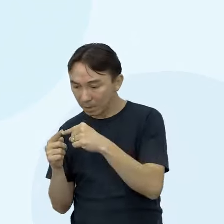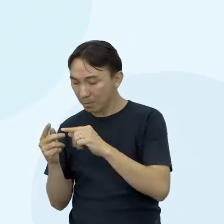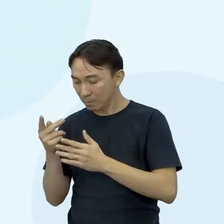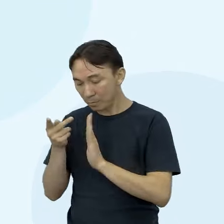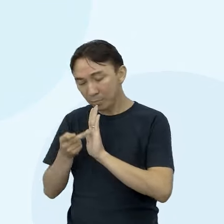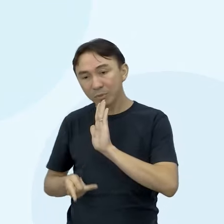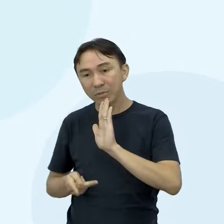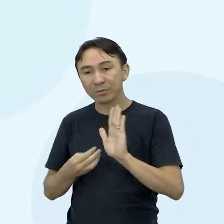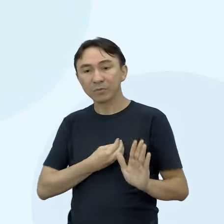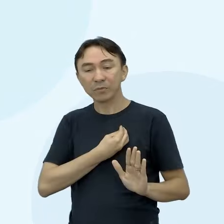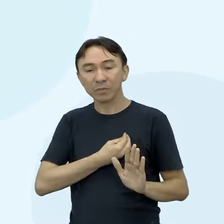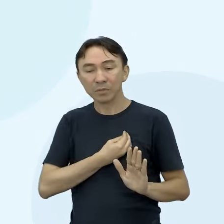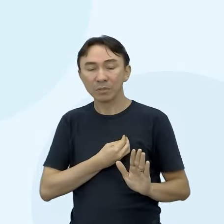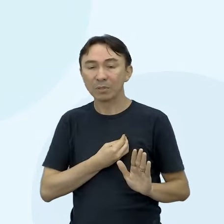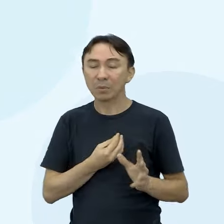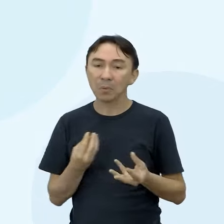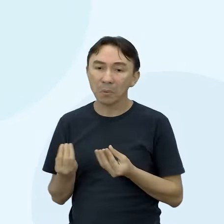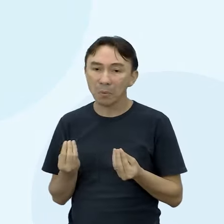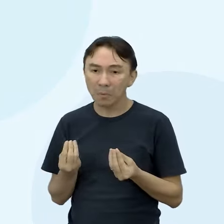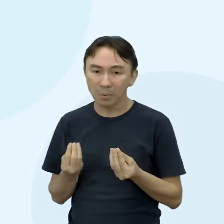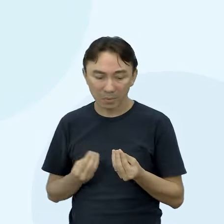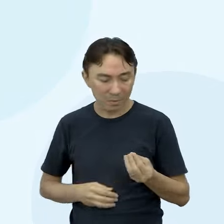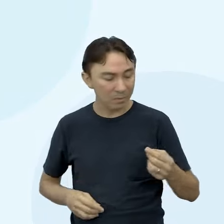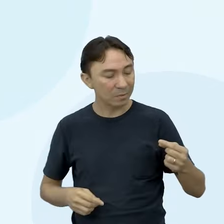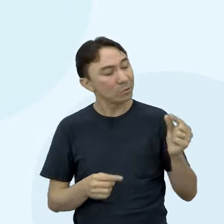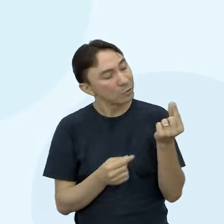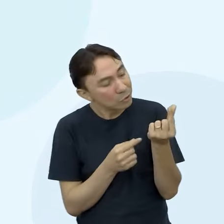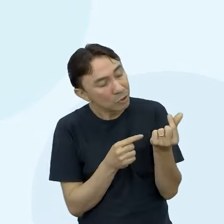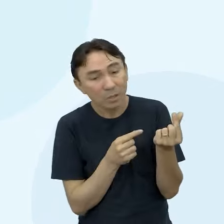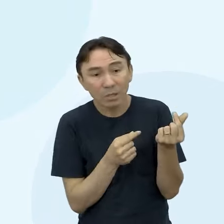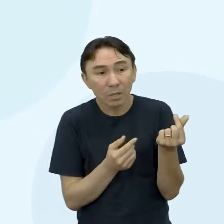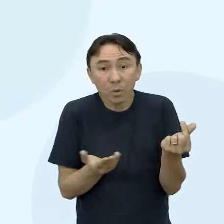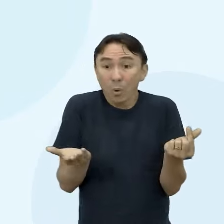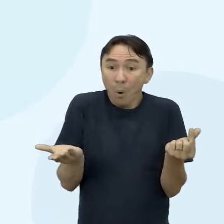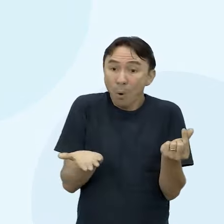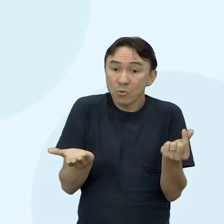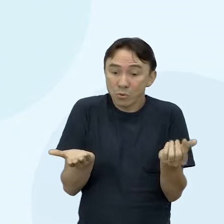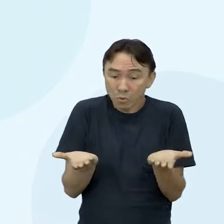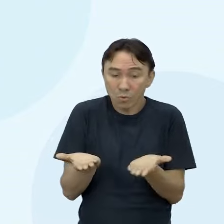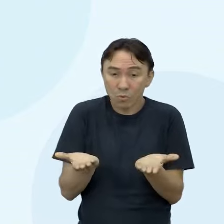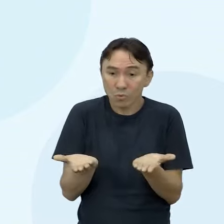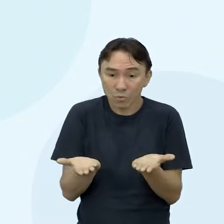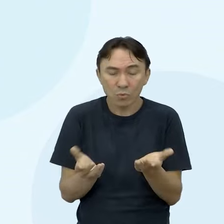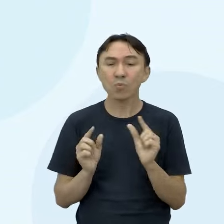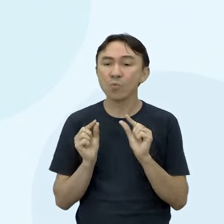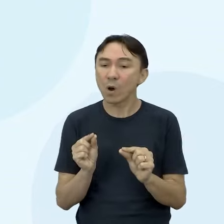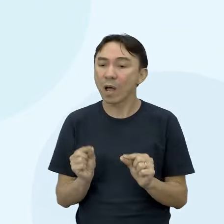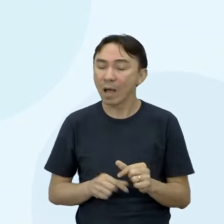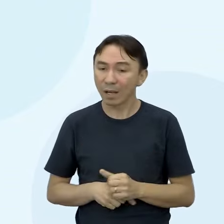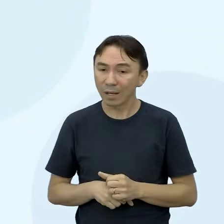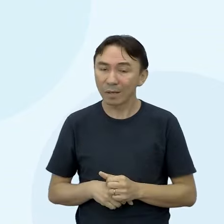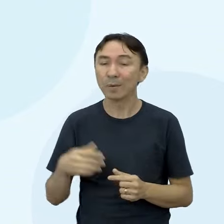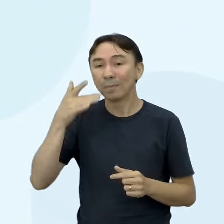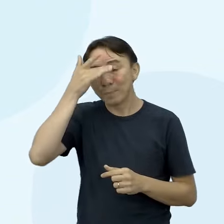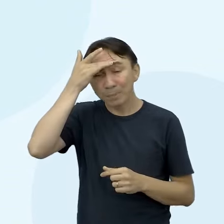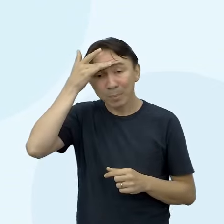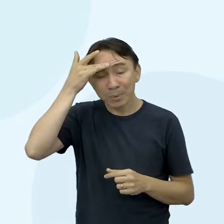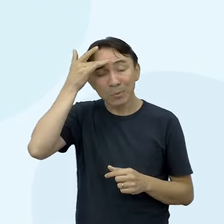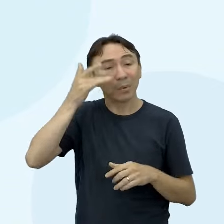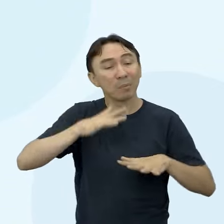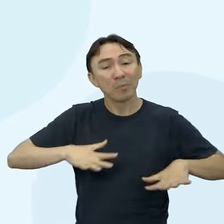o que é o dinheiro no mundo contemporâneo, como as pessoas lidam, qual é